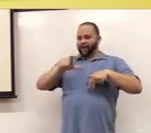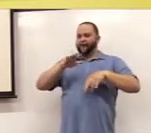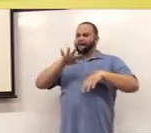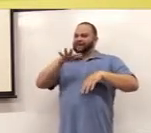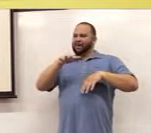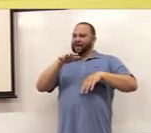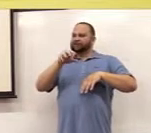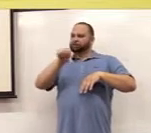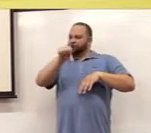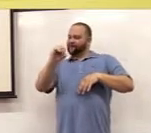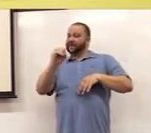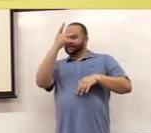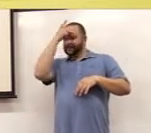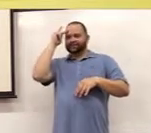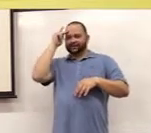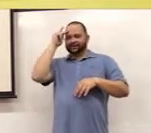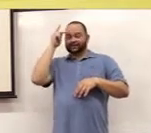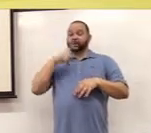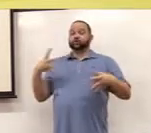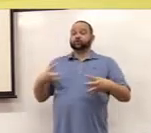falando já de 180 pessoas no